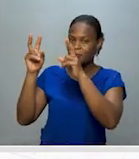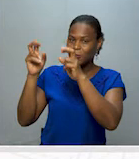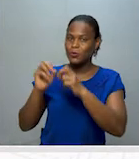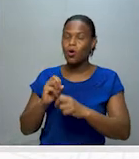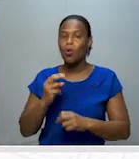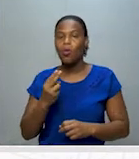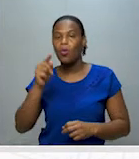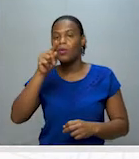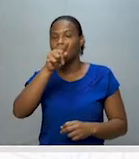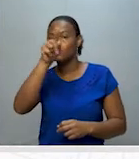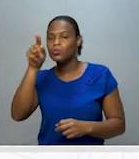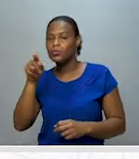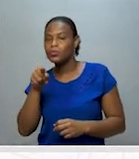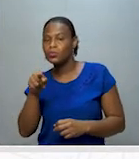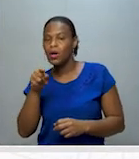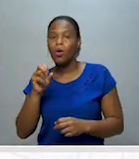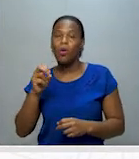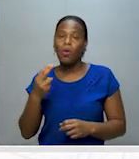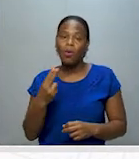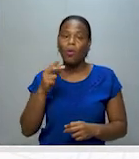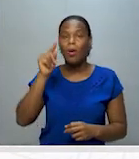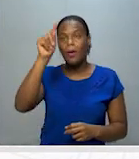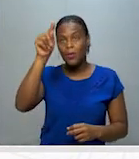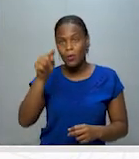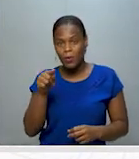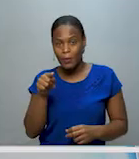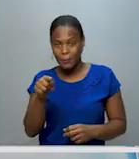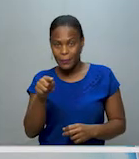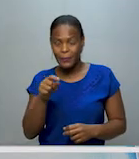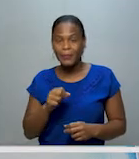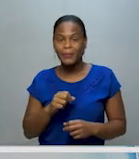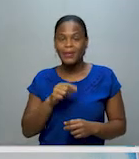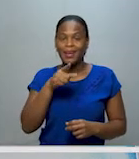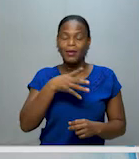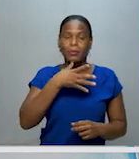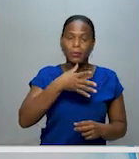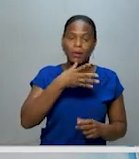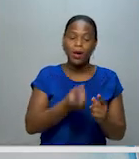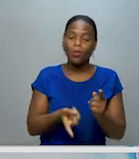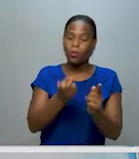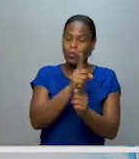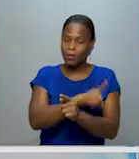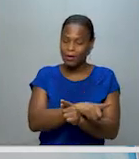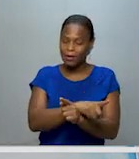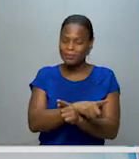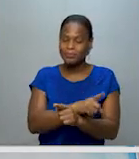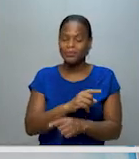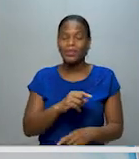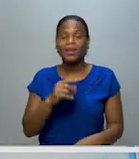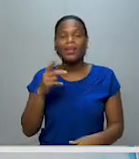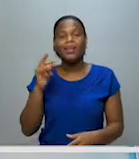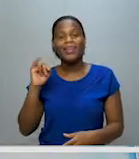ou ponto de interrogação ou ainda ponto de exclamação, isto aqui para discurso contrário, que é o discurso